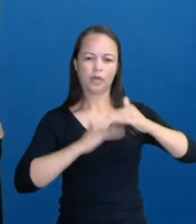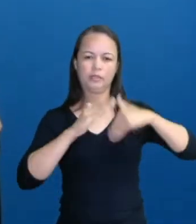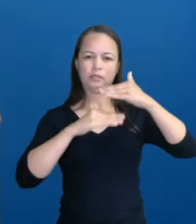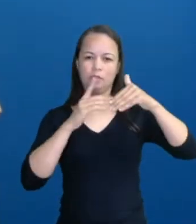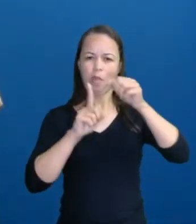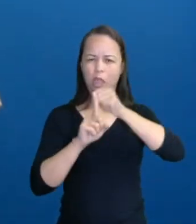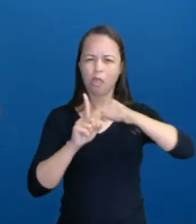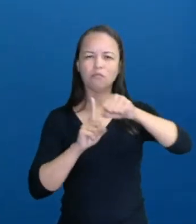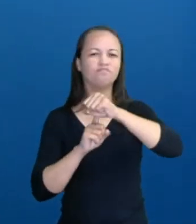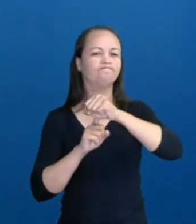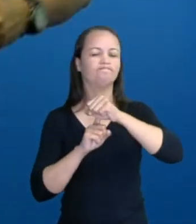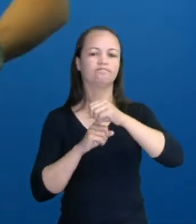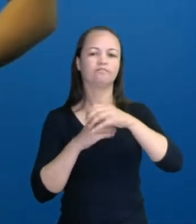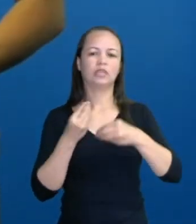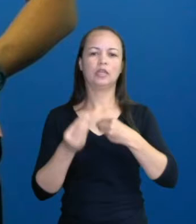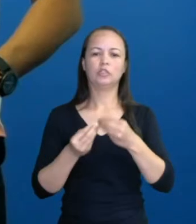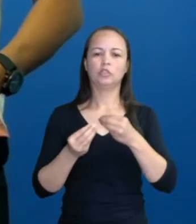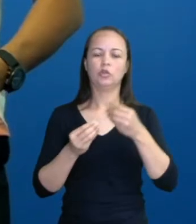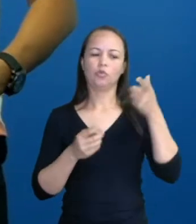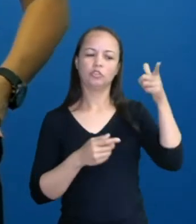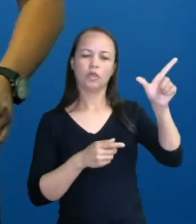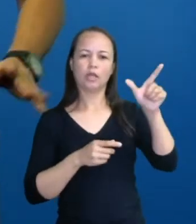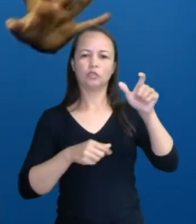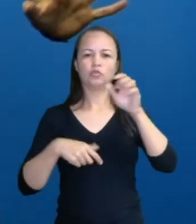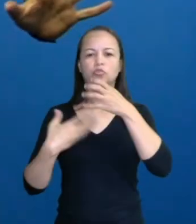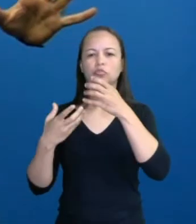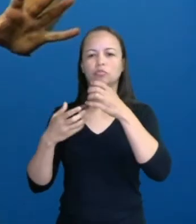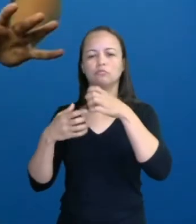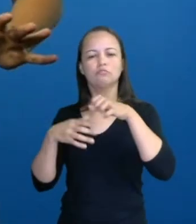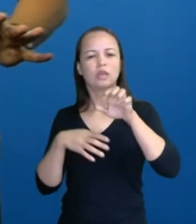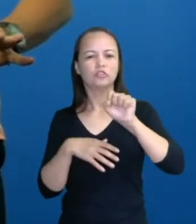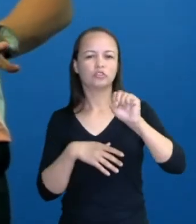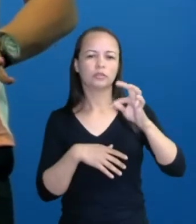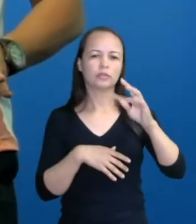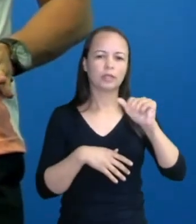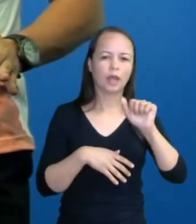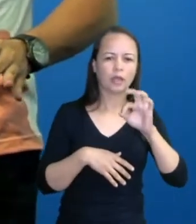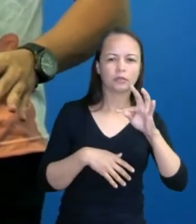social, sair de um status para outro status, não tinha isso.